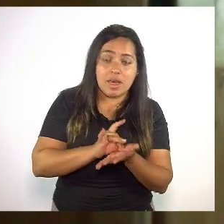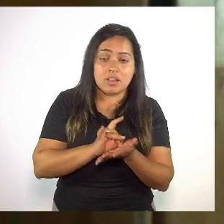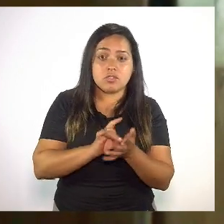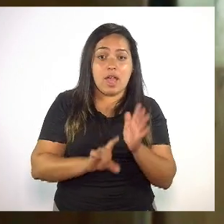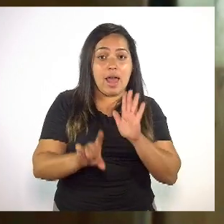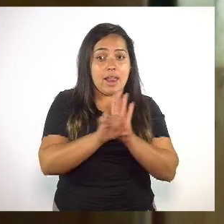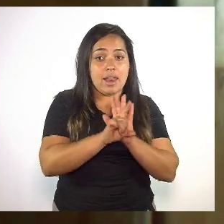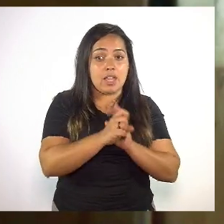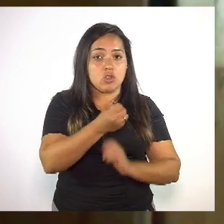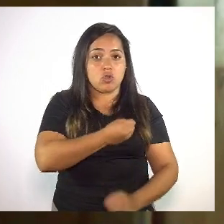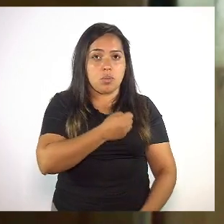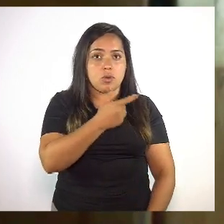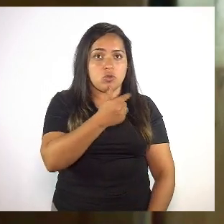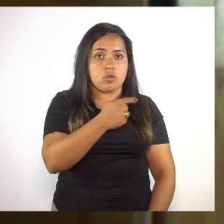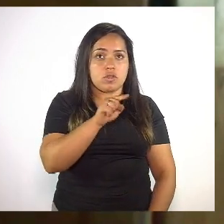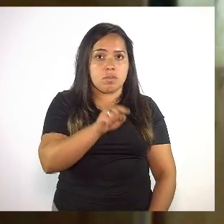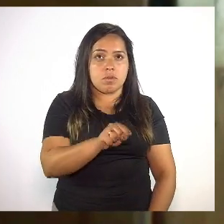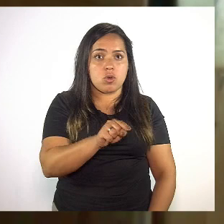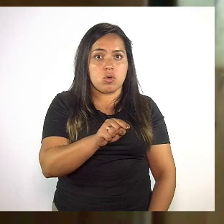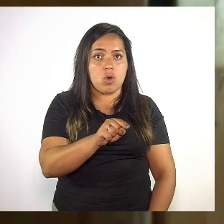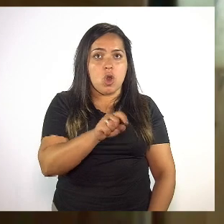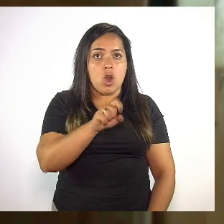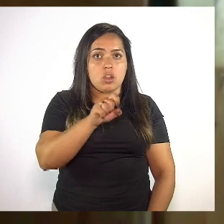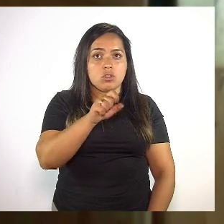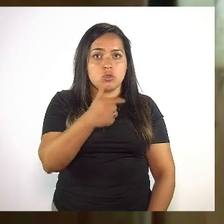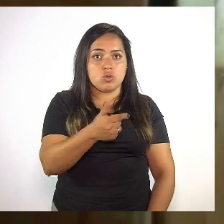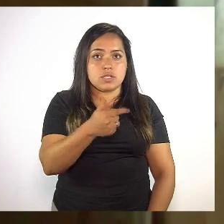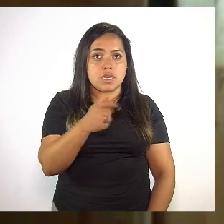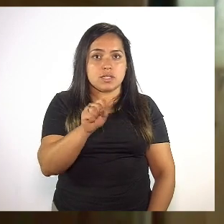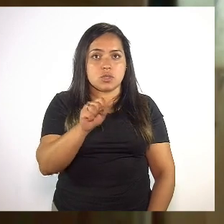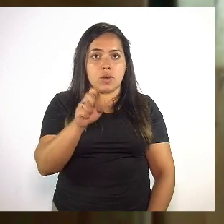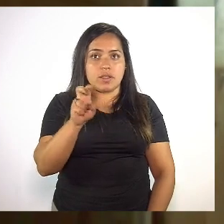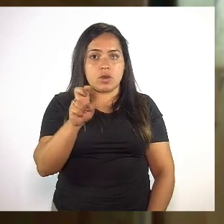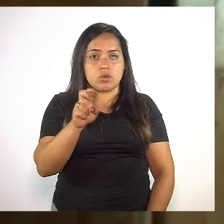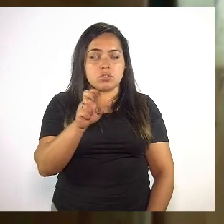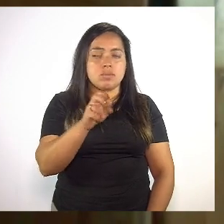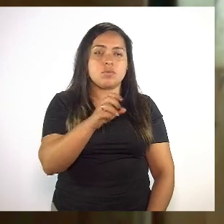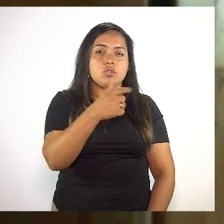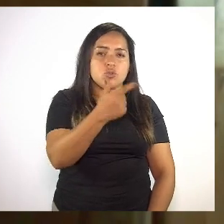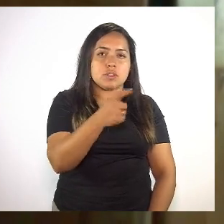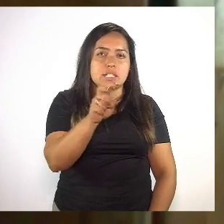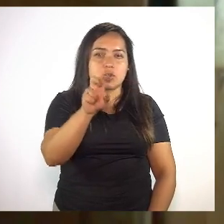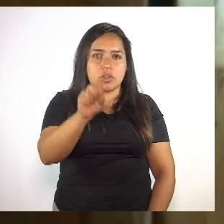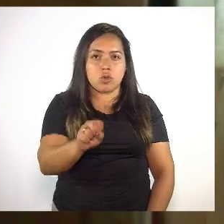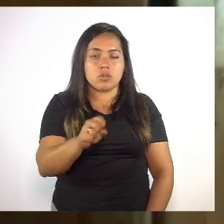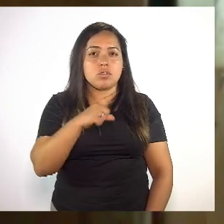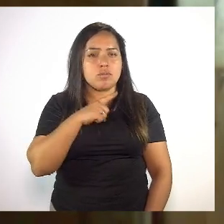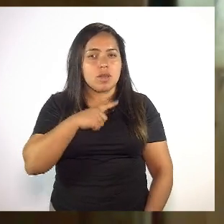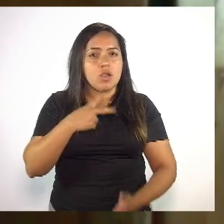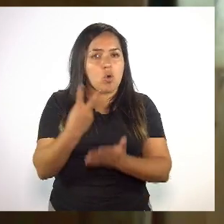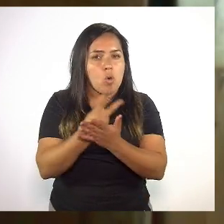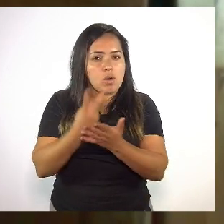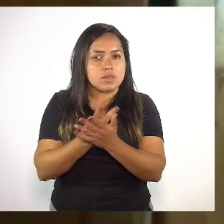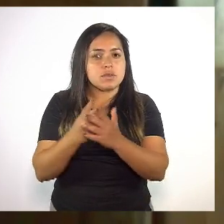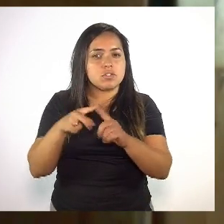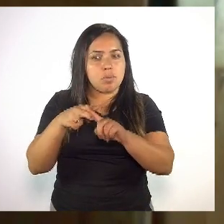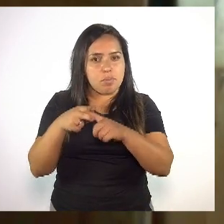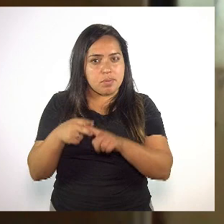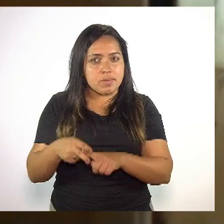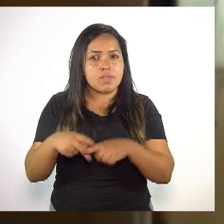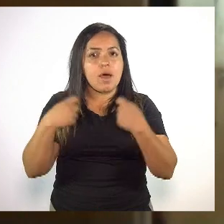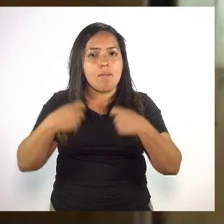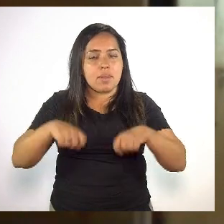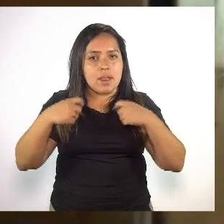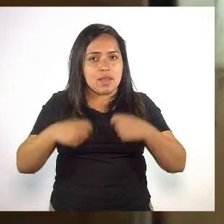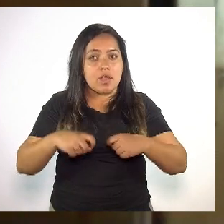Lei 12.858, de 13, poder ter aspectos de inconstitucionalidade, eu aprendi com